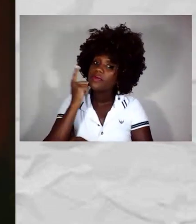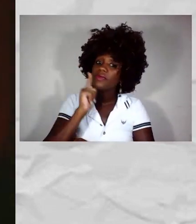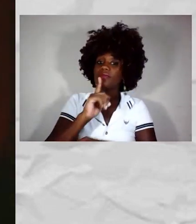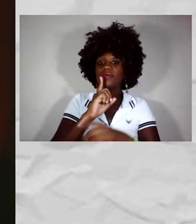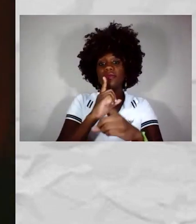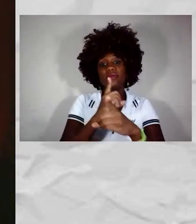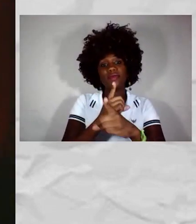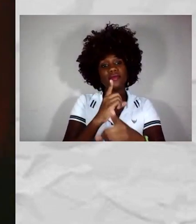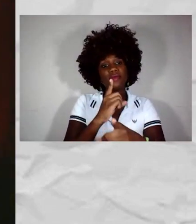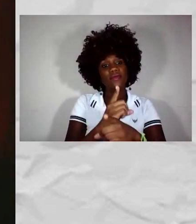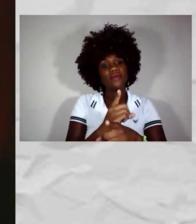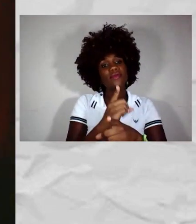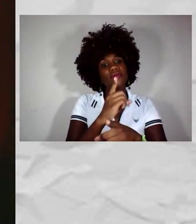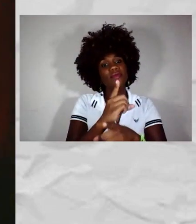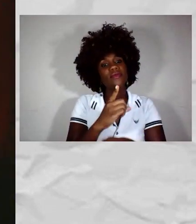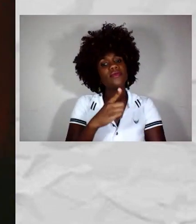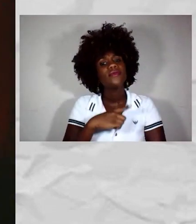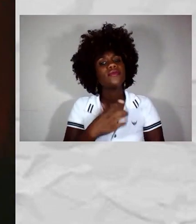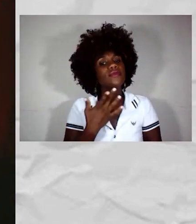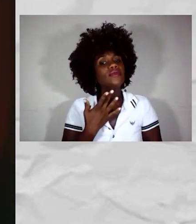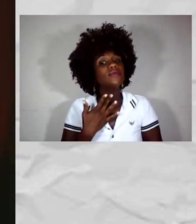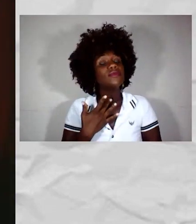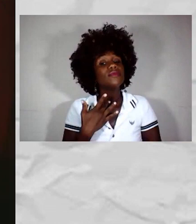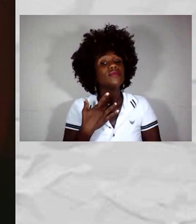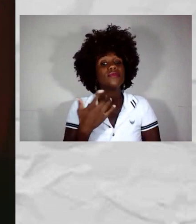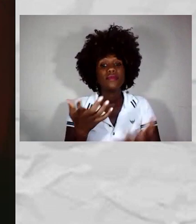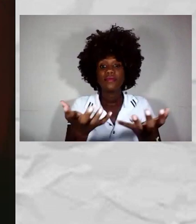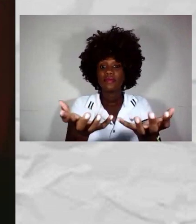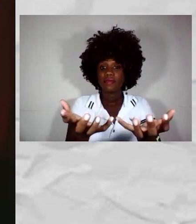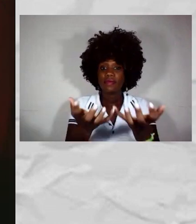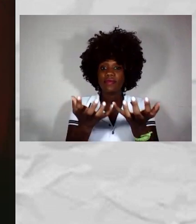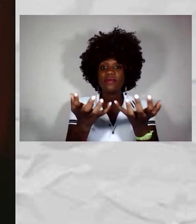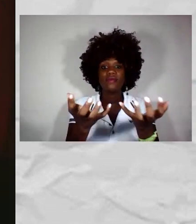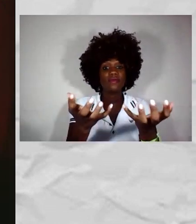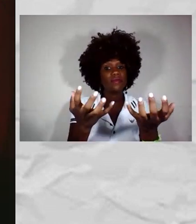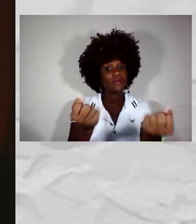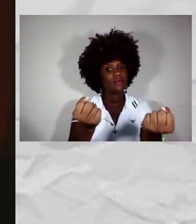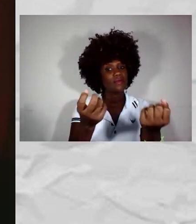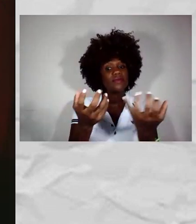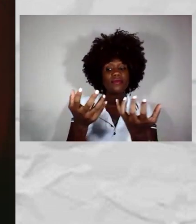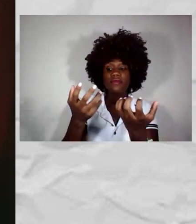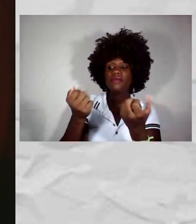Quereres que tomam conta, contam-se em mesas de bar.